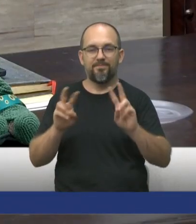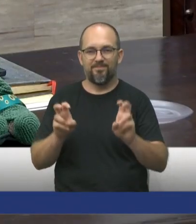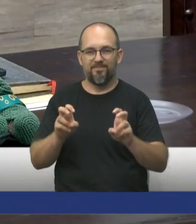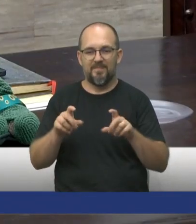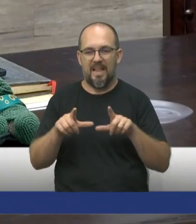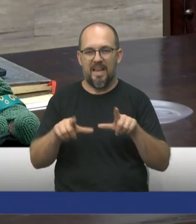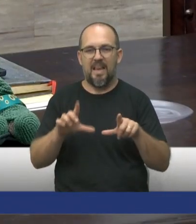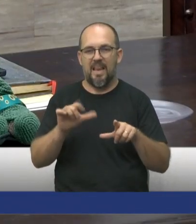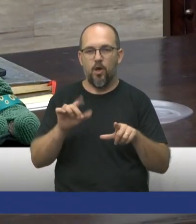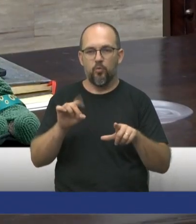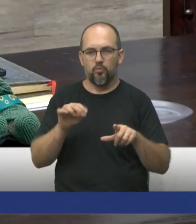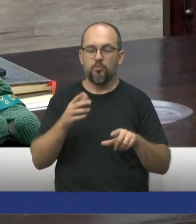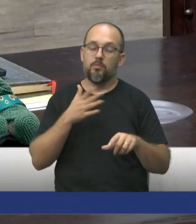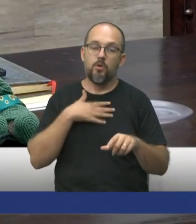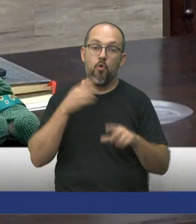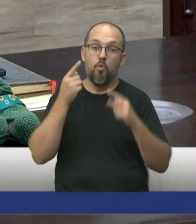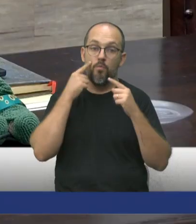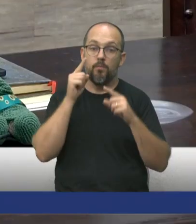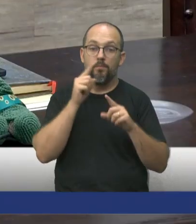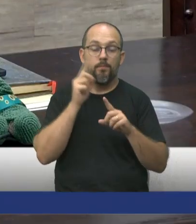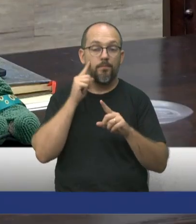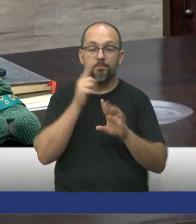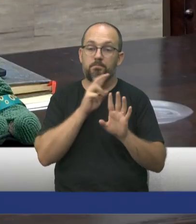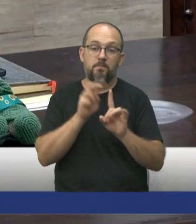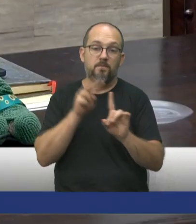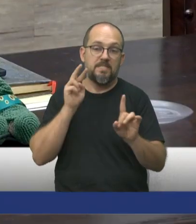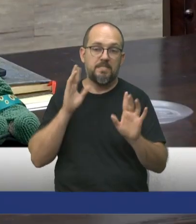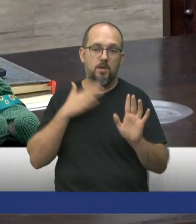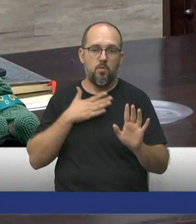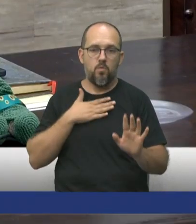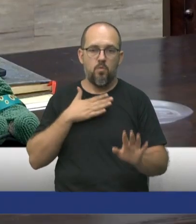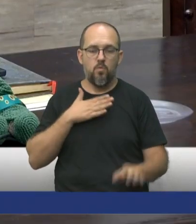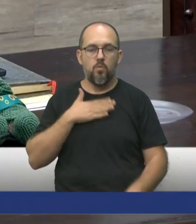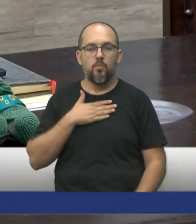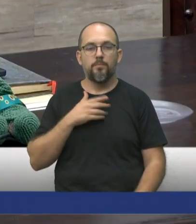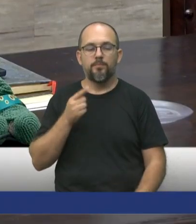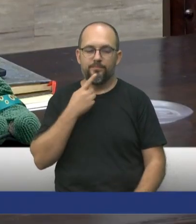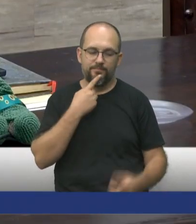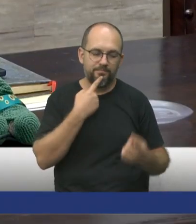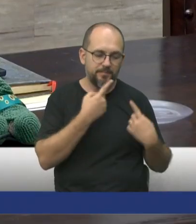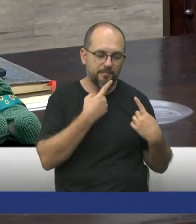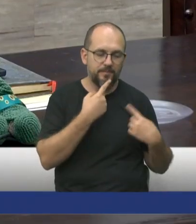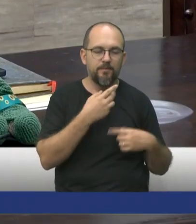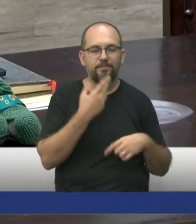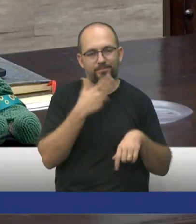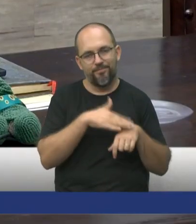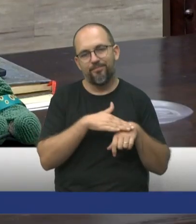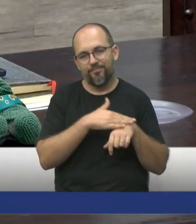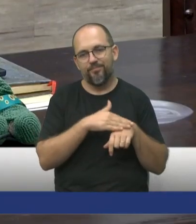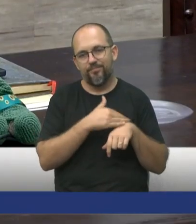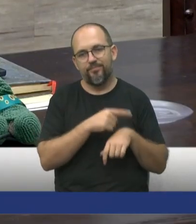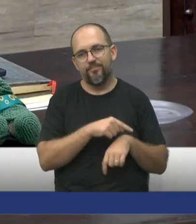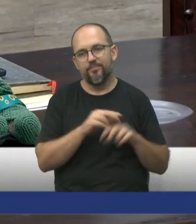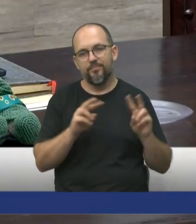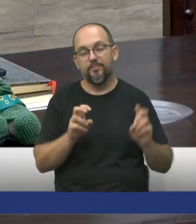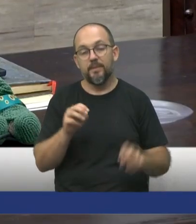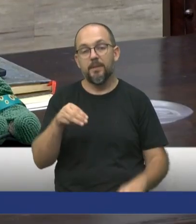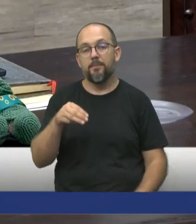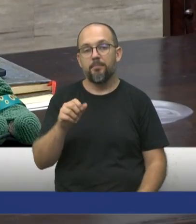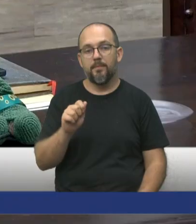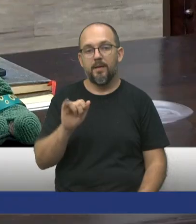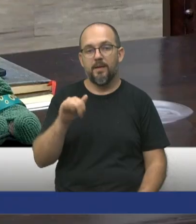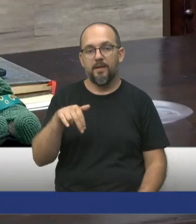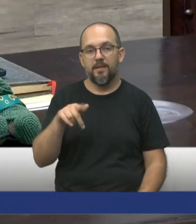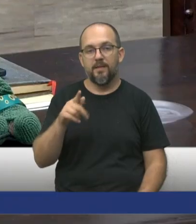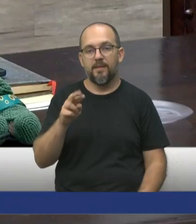com relação à duração do laudo, que eu até comentei aqui com a Rafa agora, era isso que a gente estava falando, e a Maíngrid